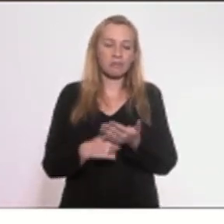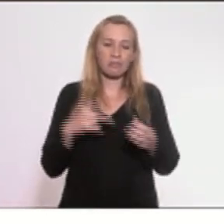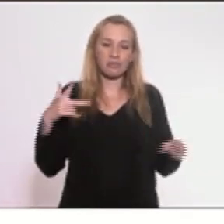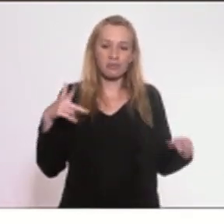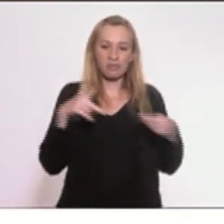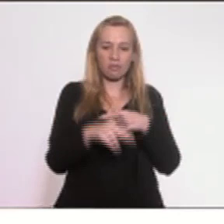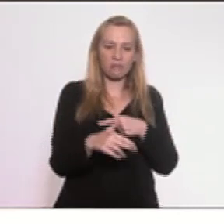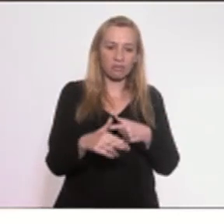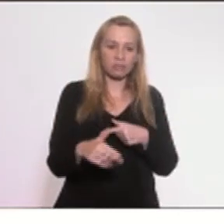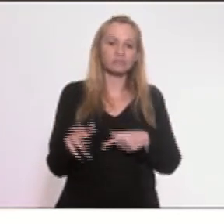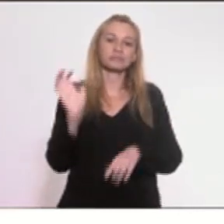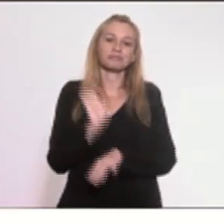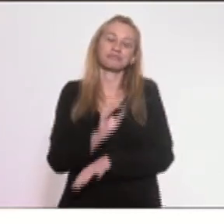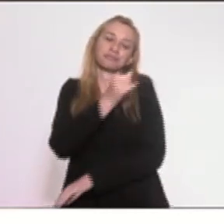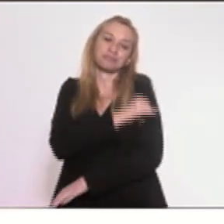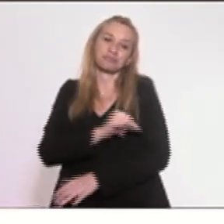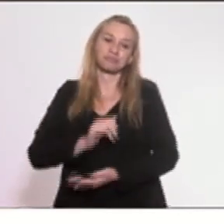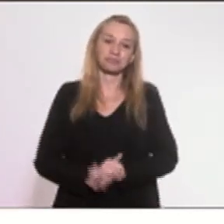de Janeiro.